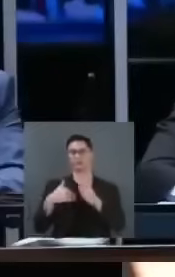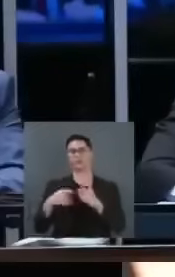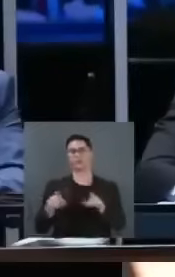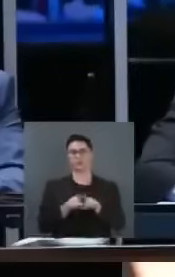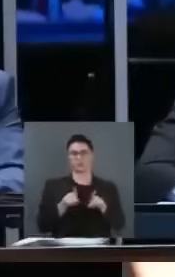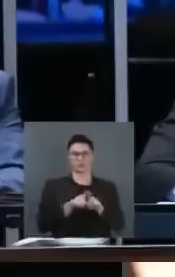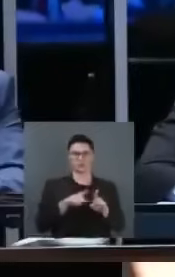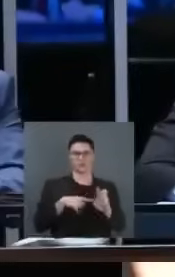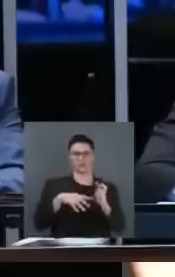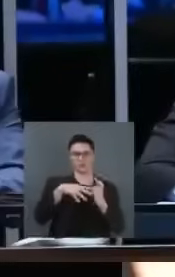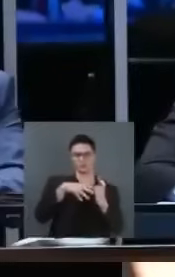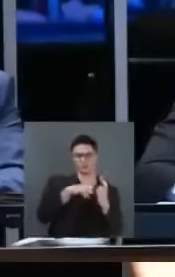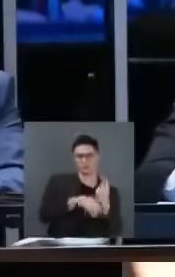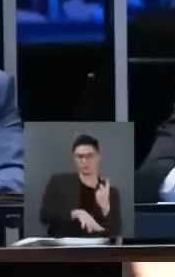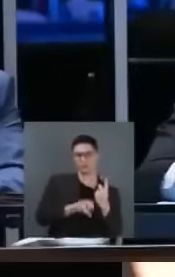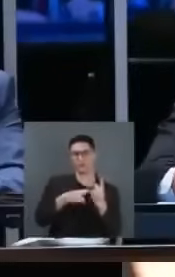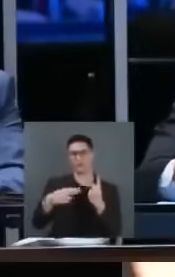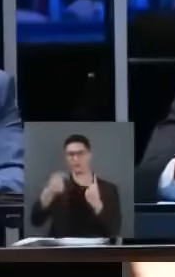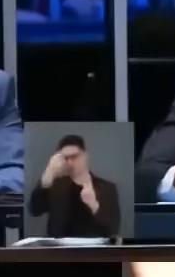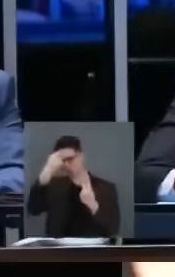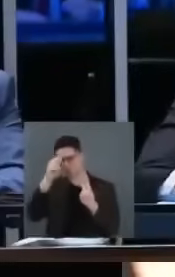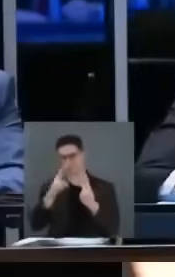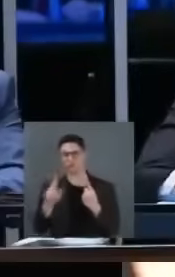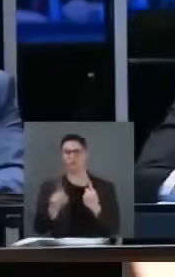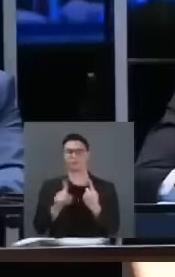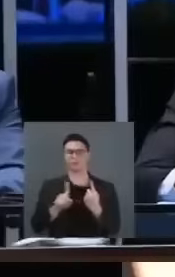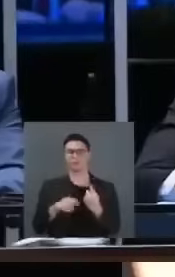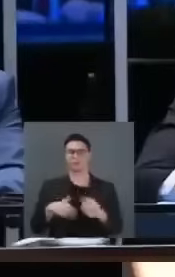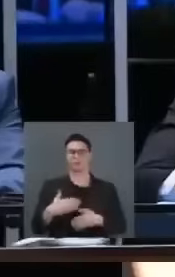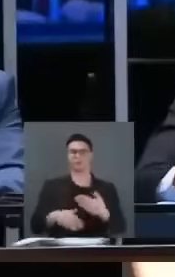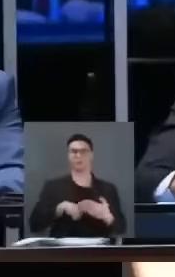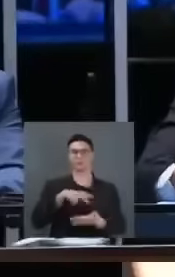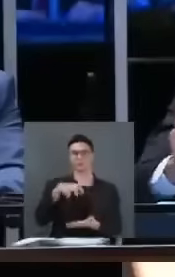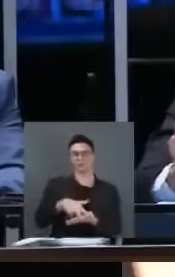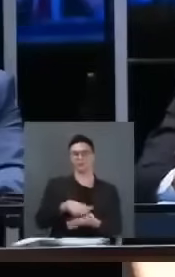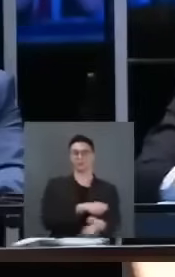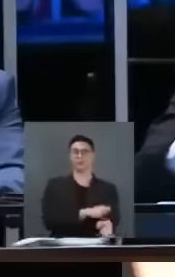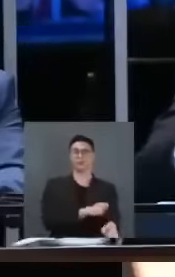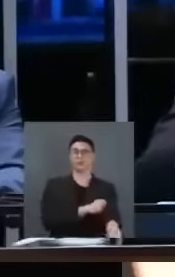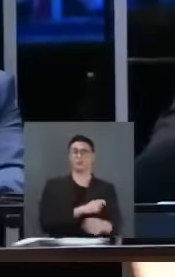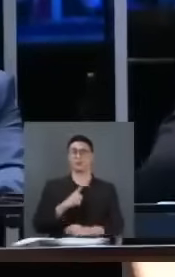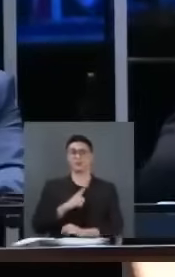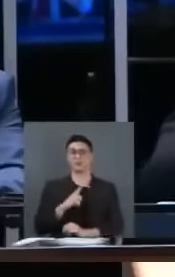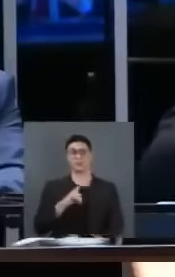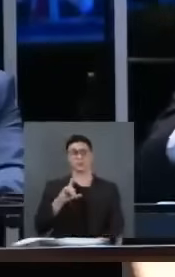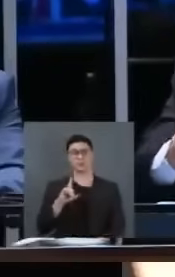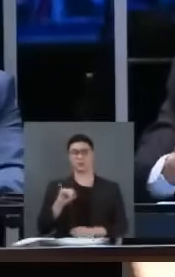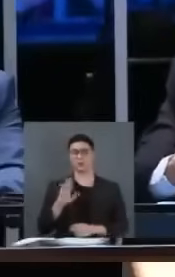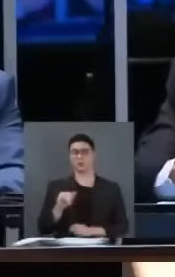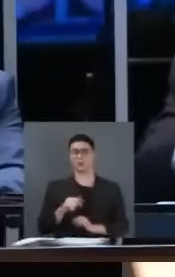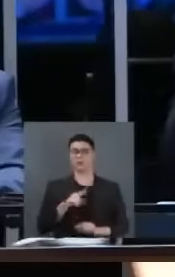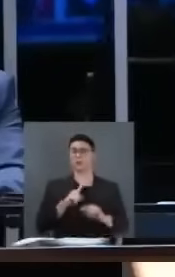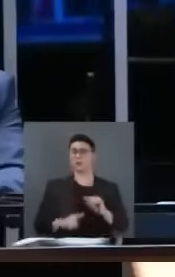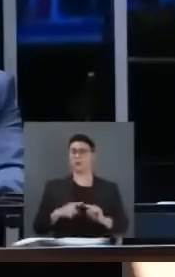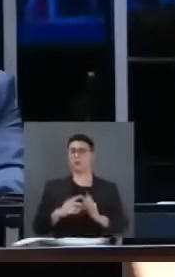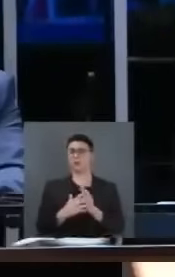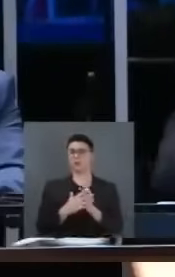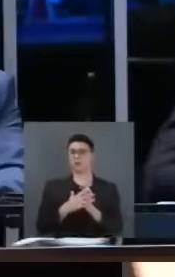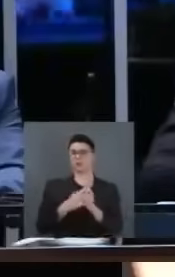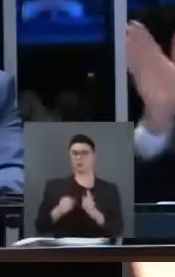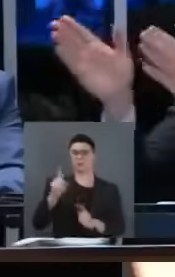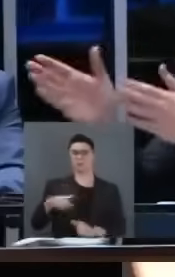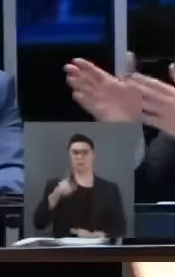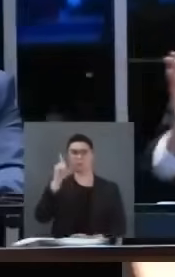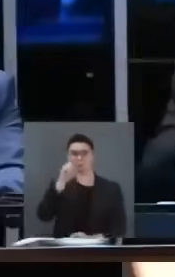consentimento ou sem o consentimento da gestante, com gradações de penas. Então, há uma lógica, a proibição do aborto na lei penal, isso é uma lógica que a